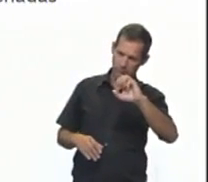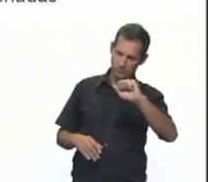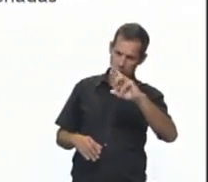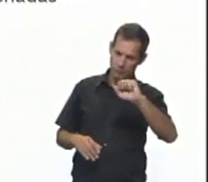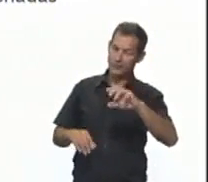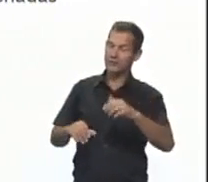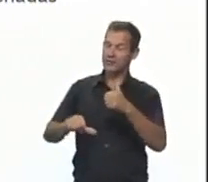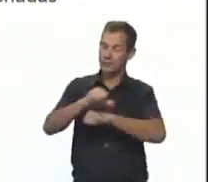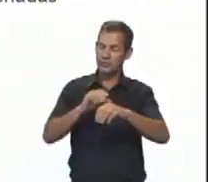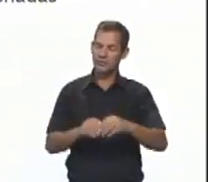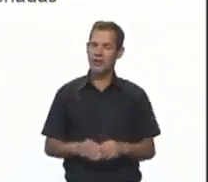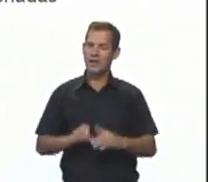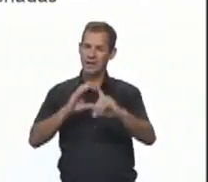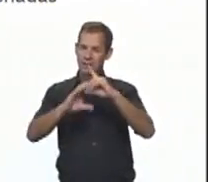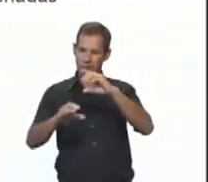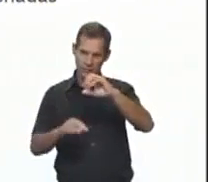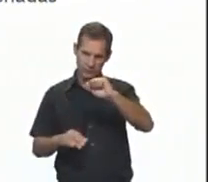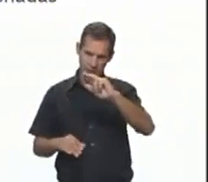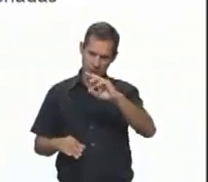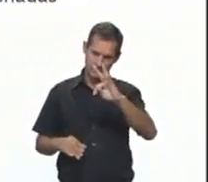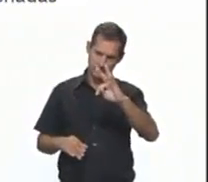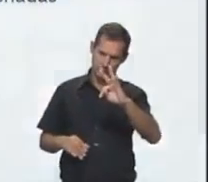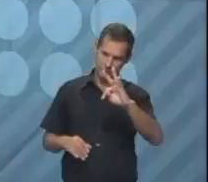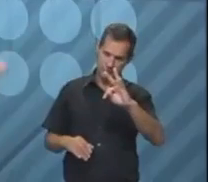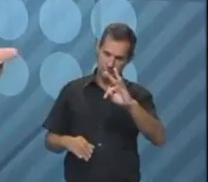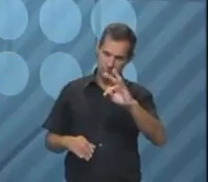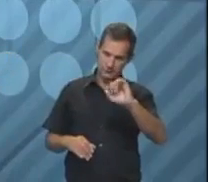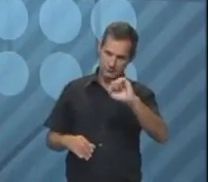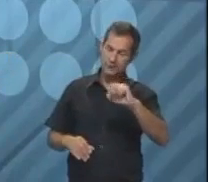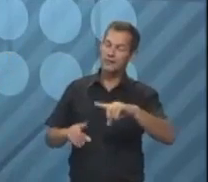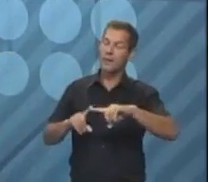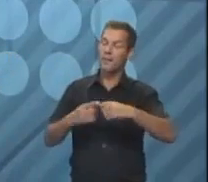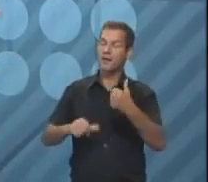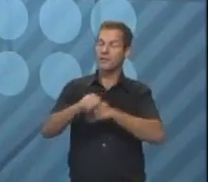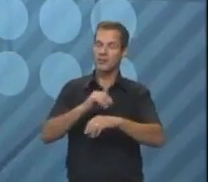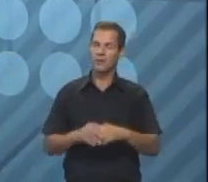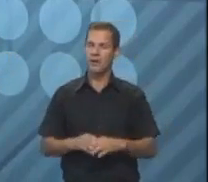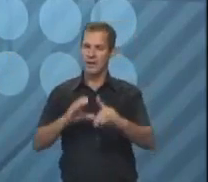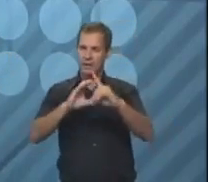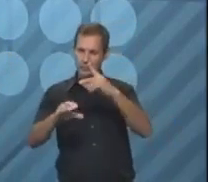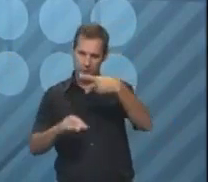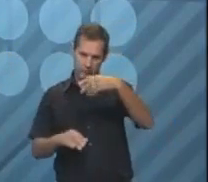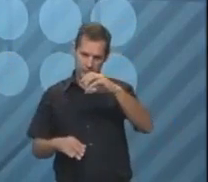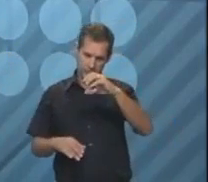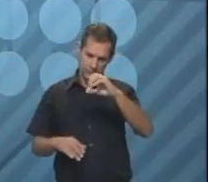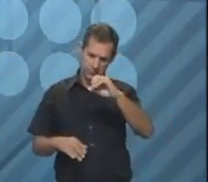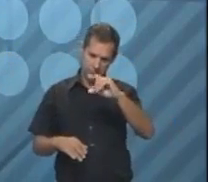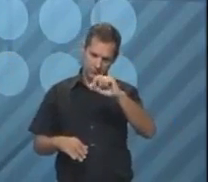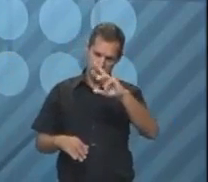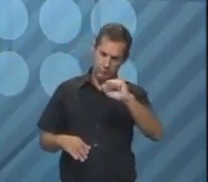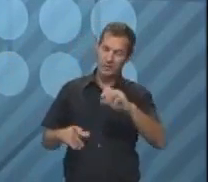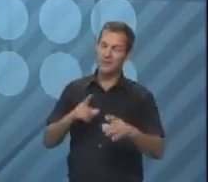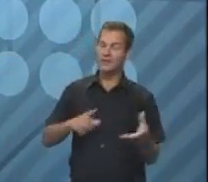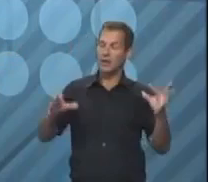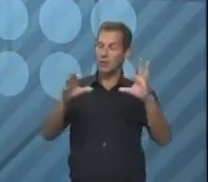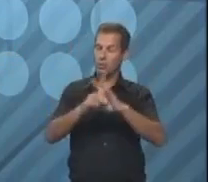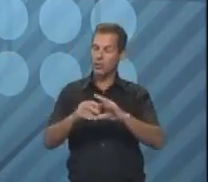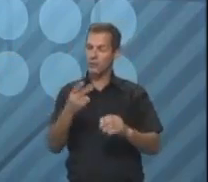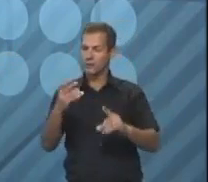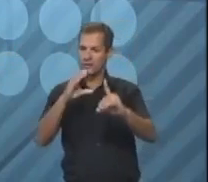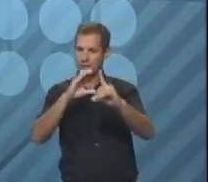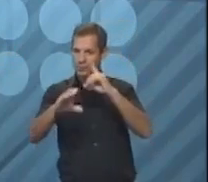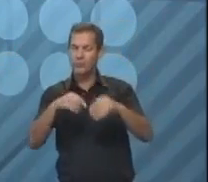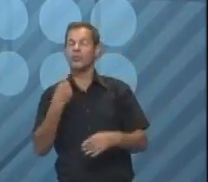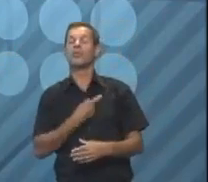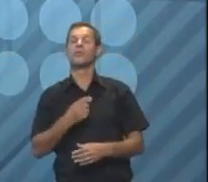de coordenadas cartesianas para coordenadas polares. Há uma relação entre essas duas coordenadas, né?